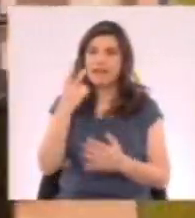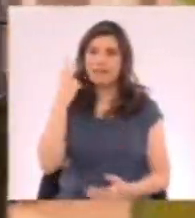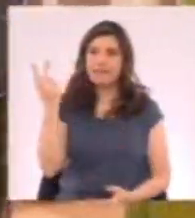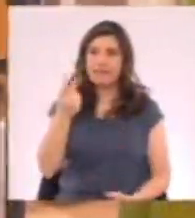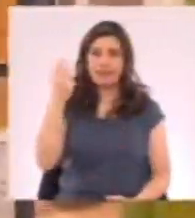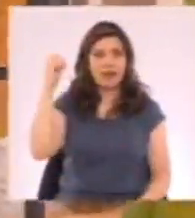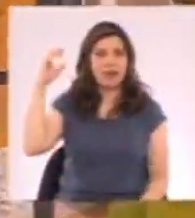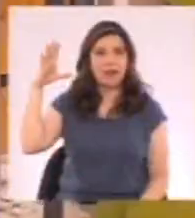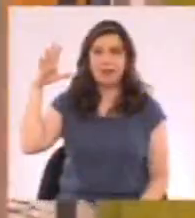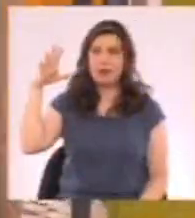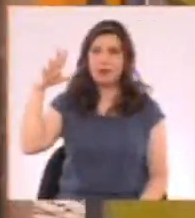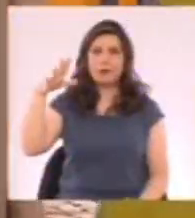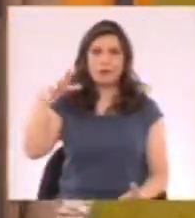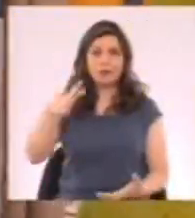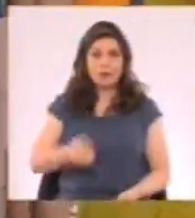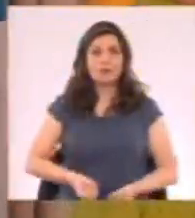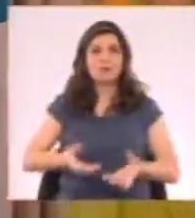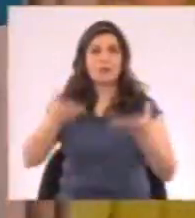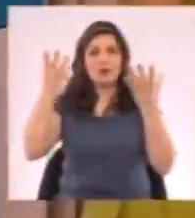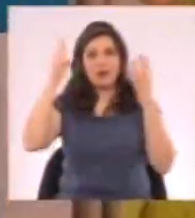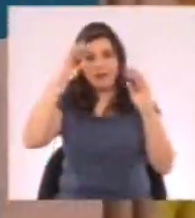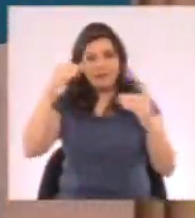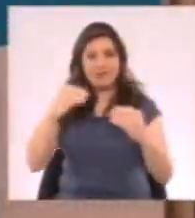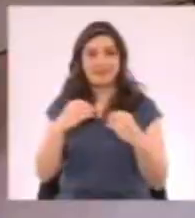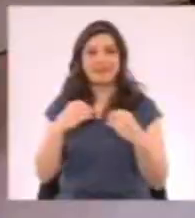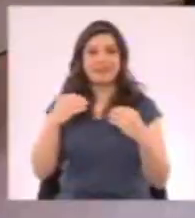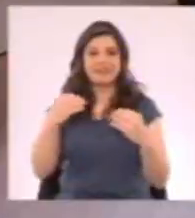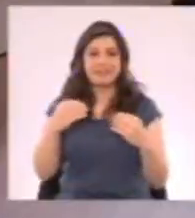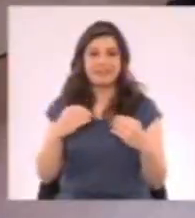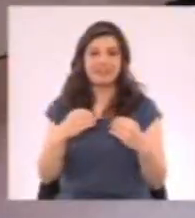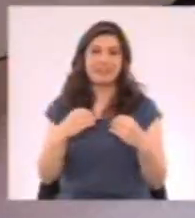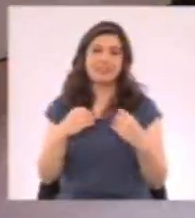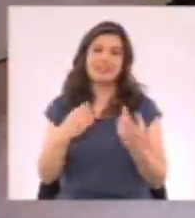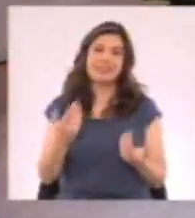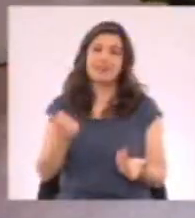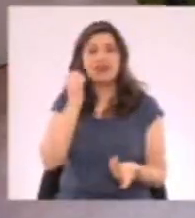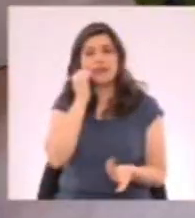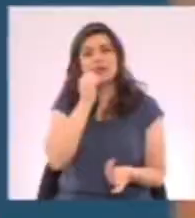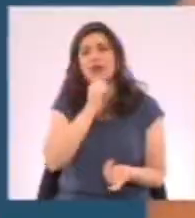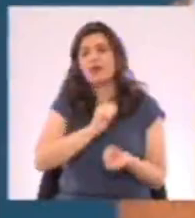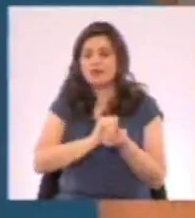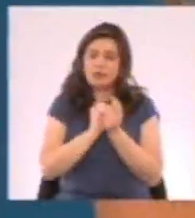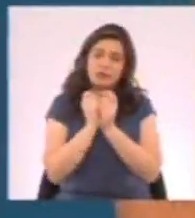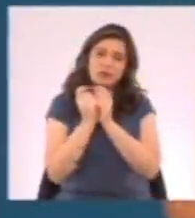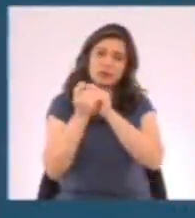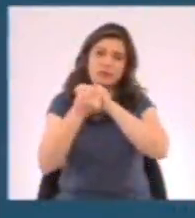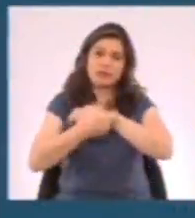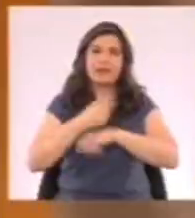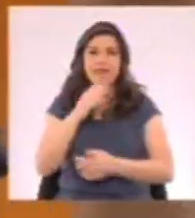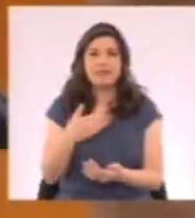que afinal ensina, quebra, dobra a dor e entrega